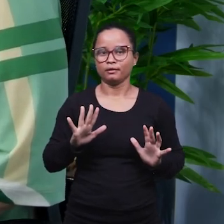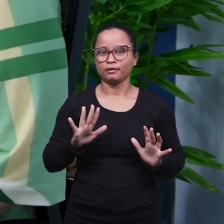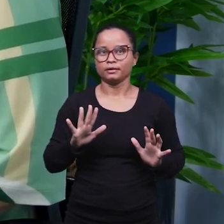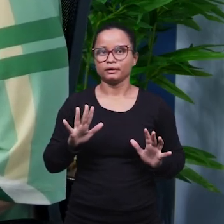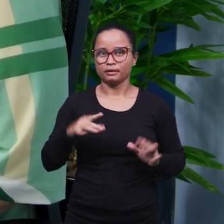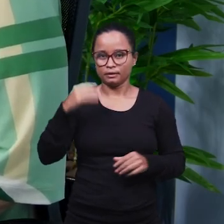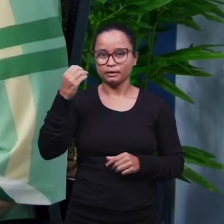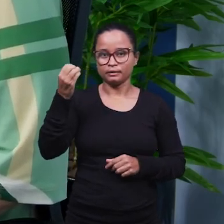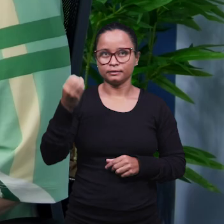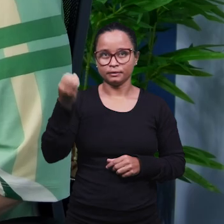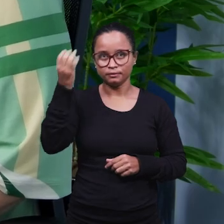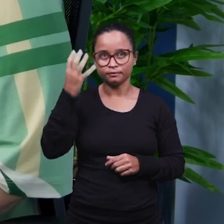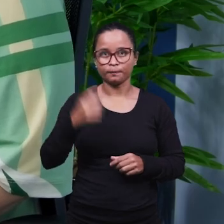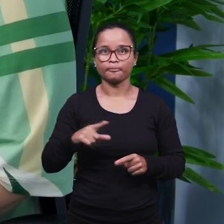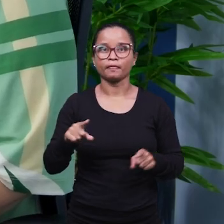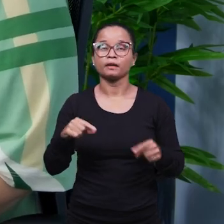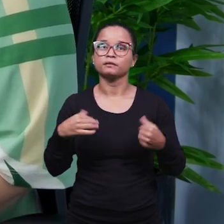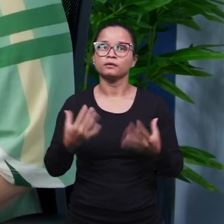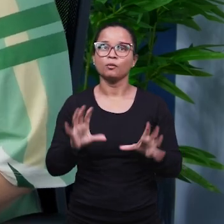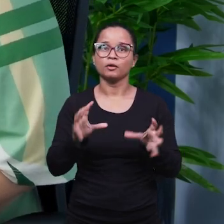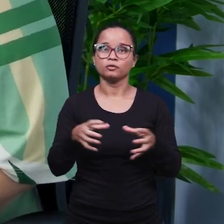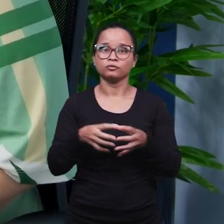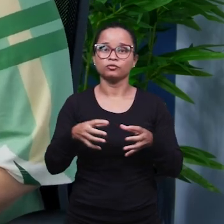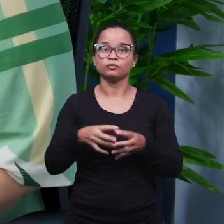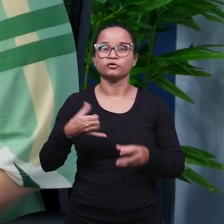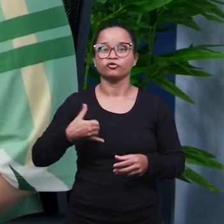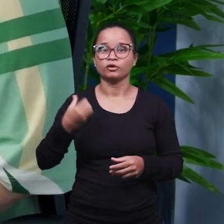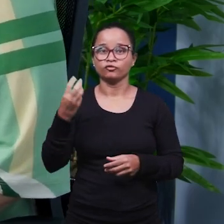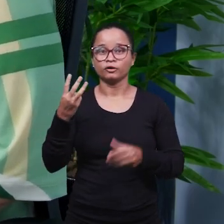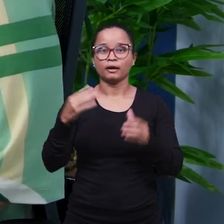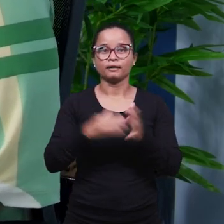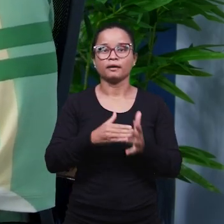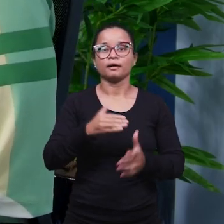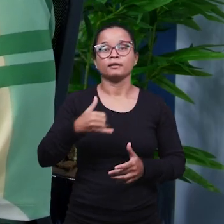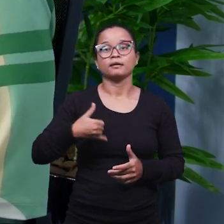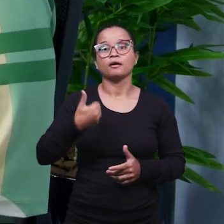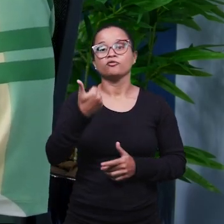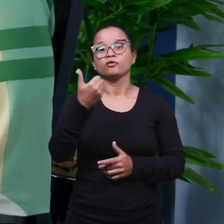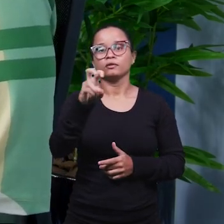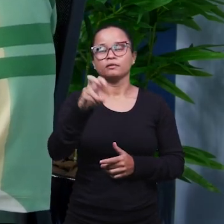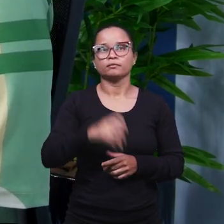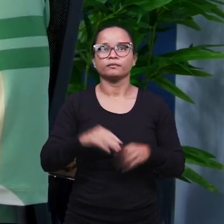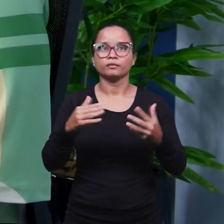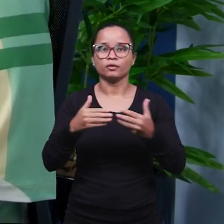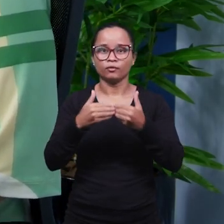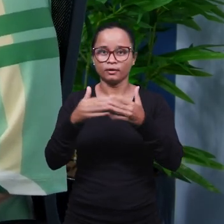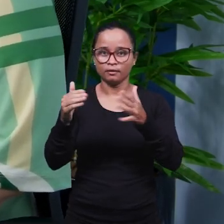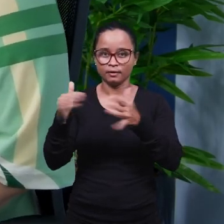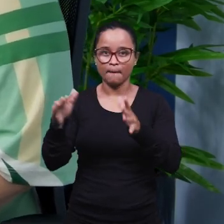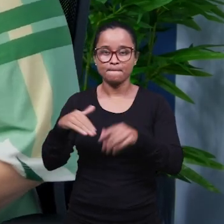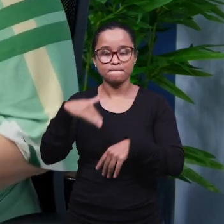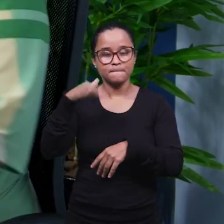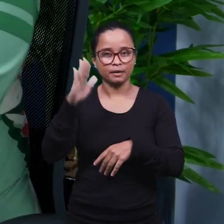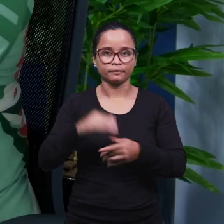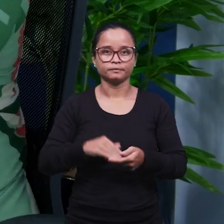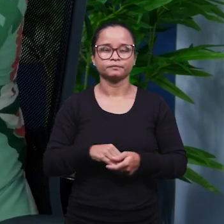na classe de 3 a 15 anos. Essa classe vocês vão ver que vai abrir mais opções. Então, eu